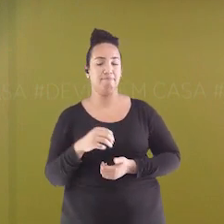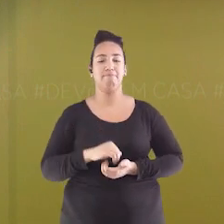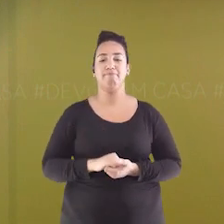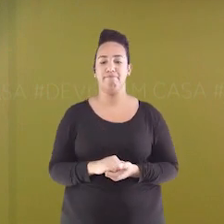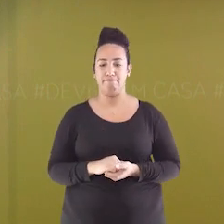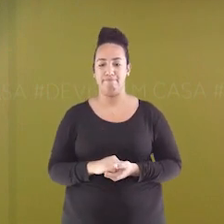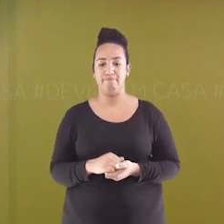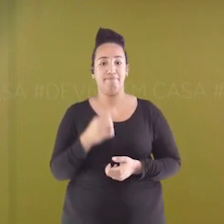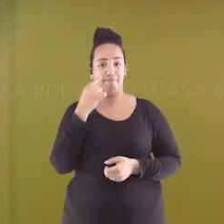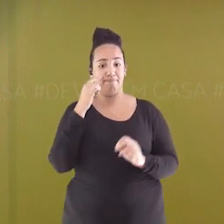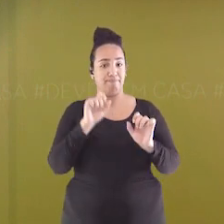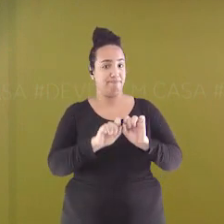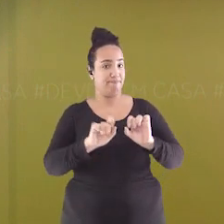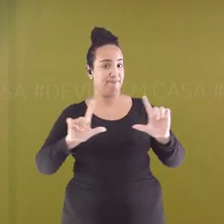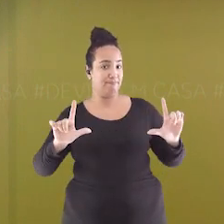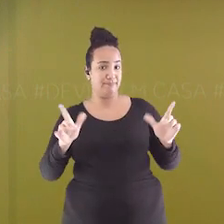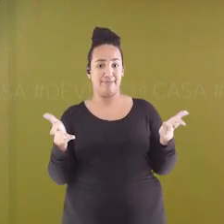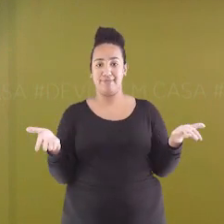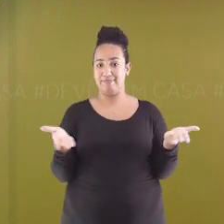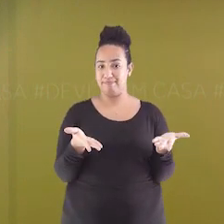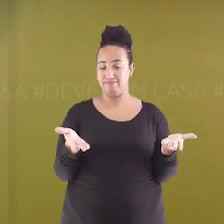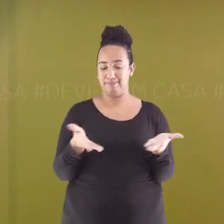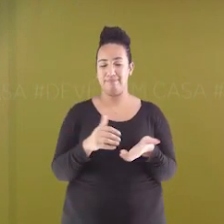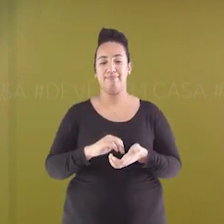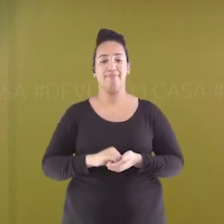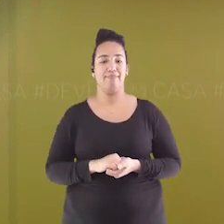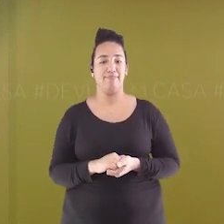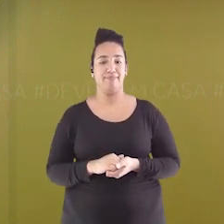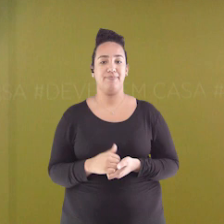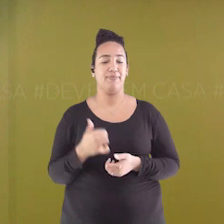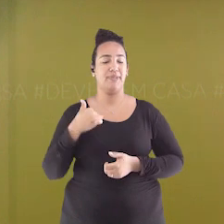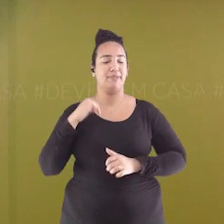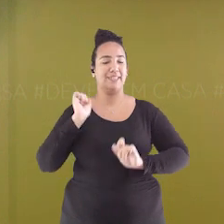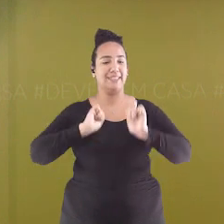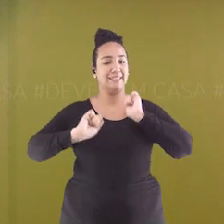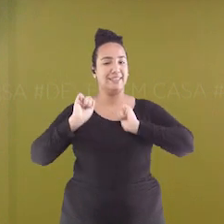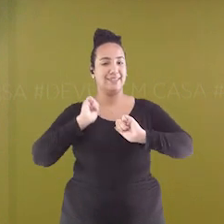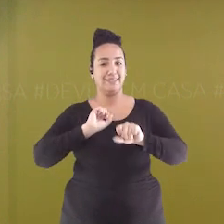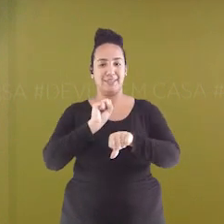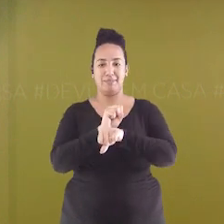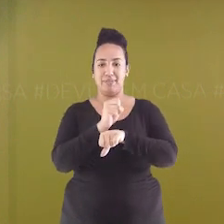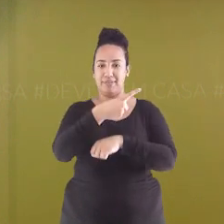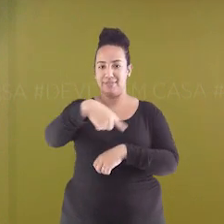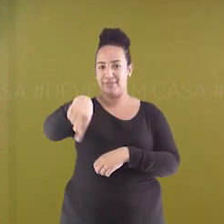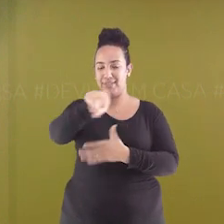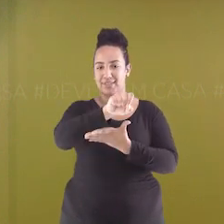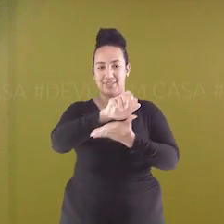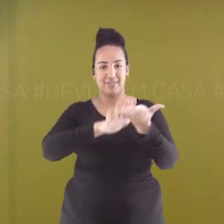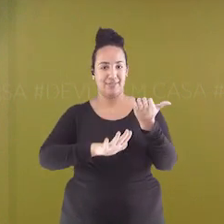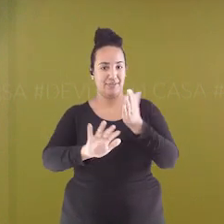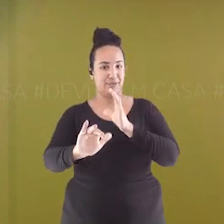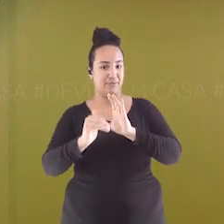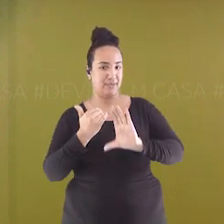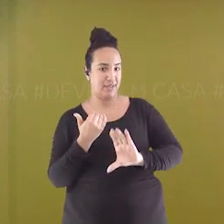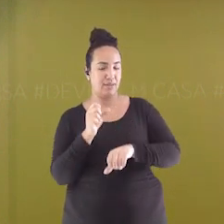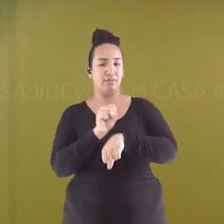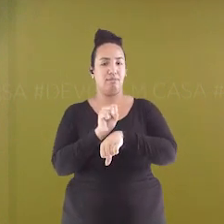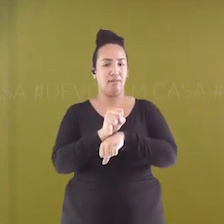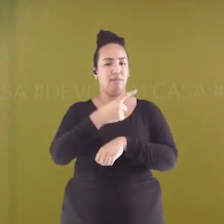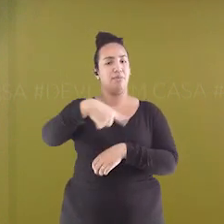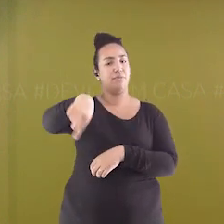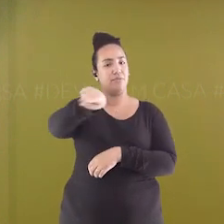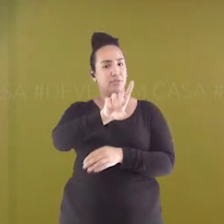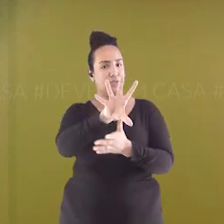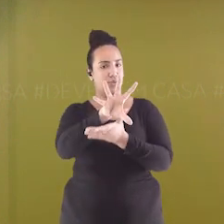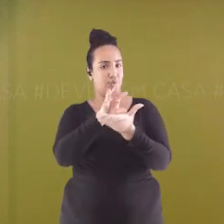996610143, que está aparecendo aí na sua tela. Ficarei ansiosa esperando as atividades de vocês. vou dar um tempinho